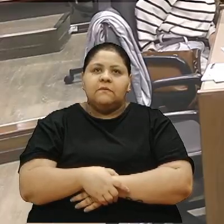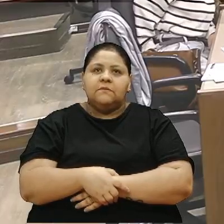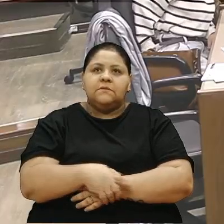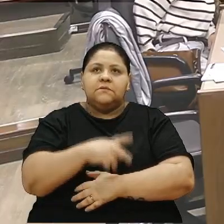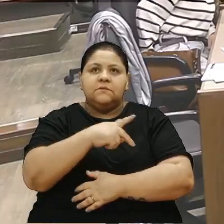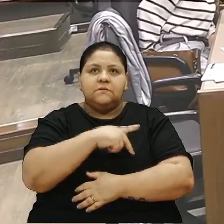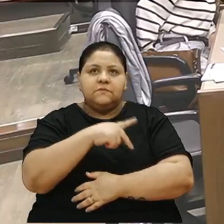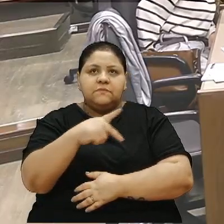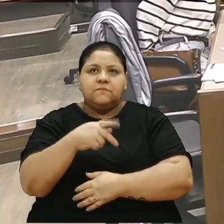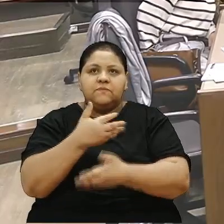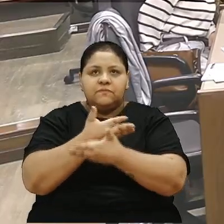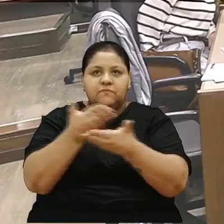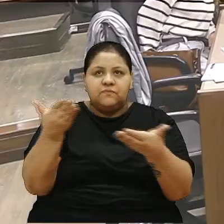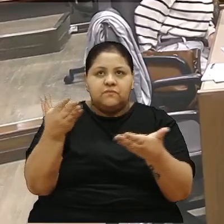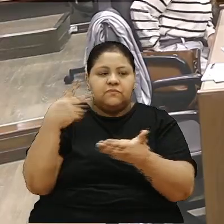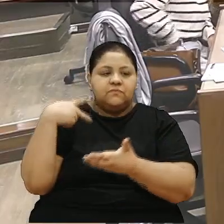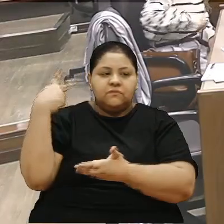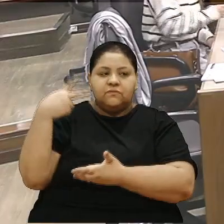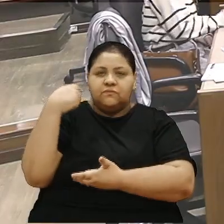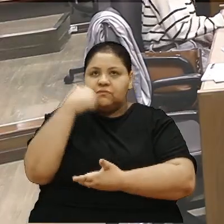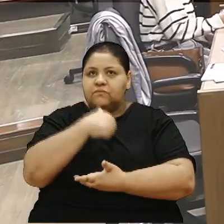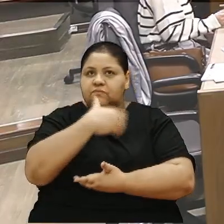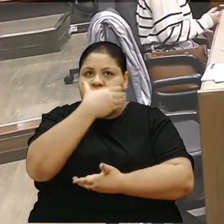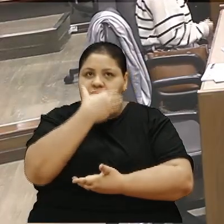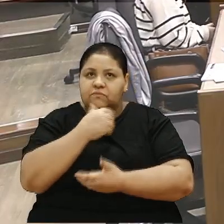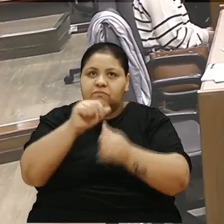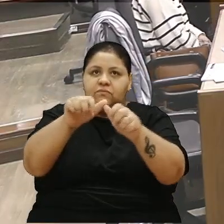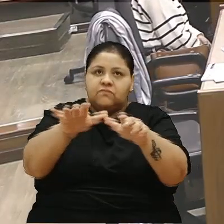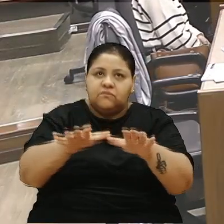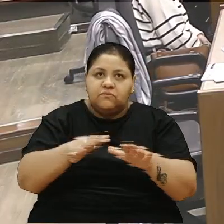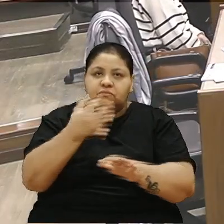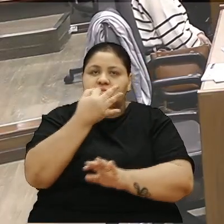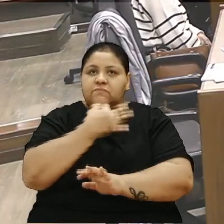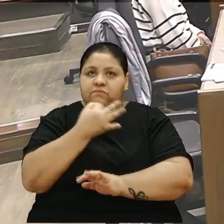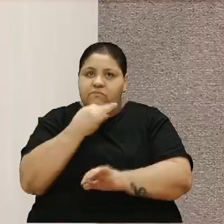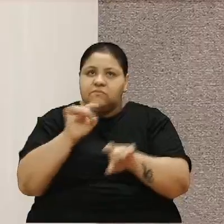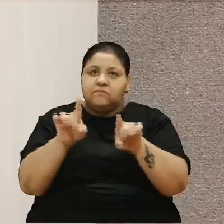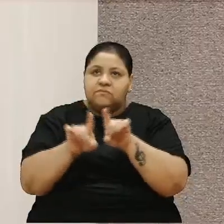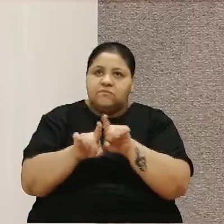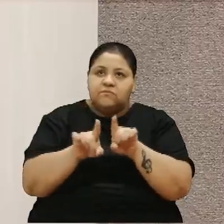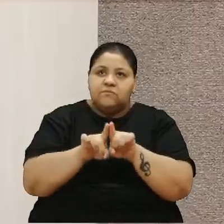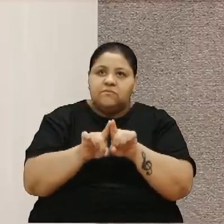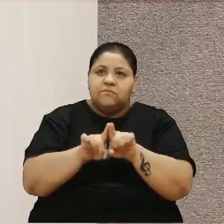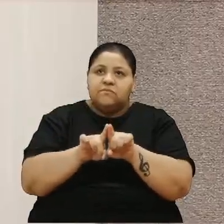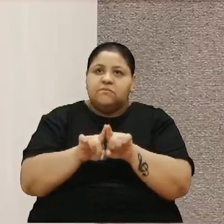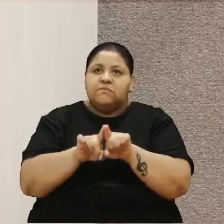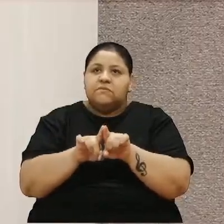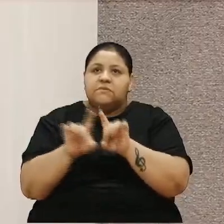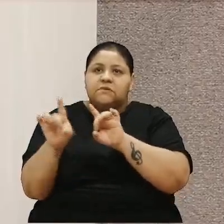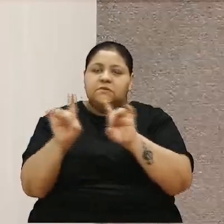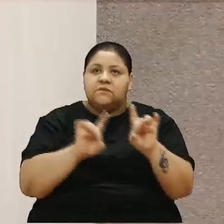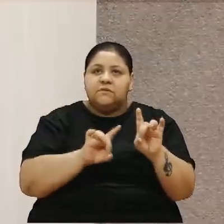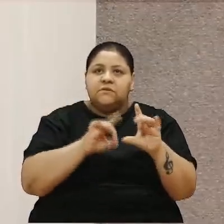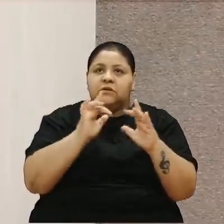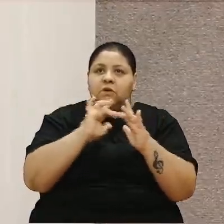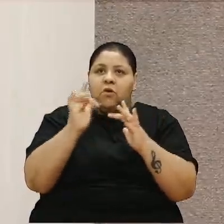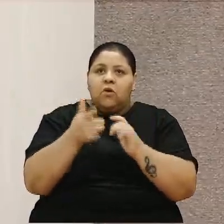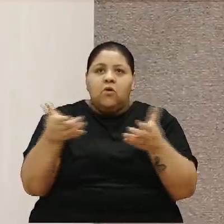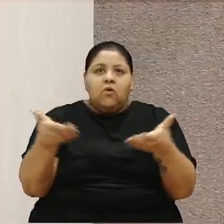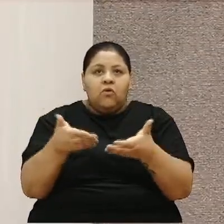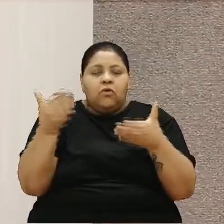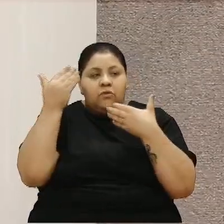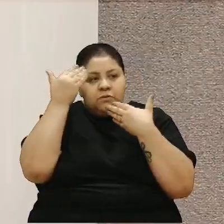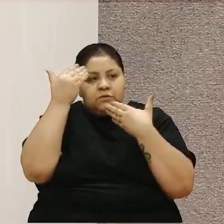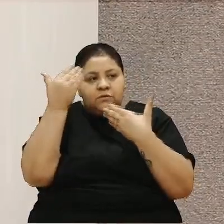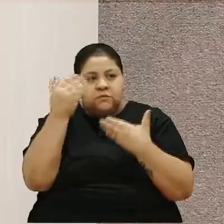Senhor presidente, nobres colegas vereadores, população caxiense que está aqui nos acompanhando também, aqueles que nos acompanham pelas redes sociais. Hoje eu só quero fazer um